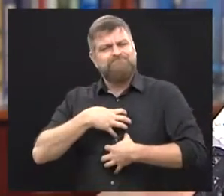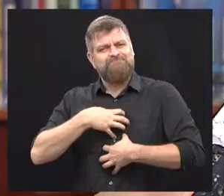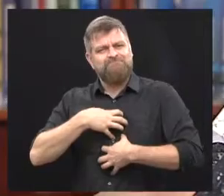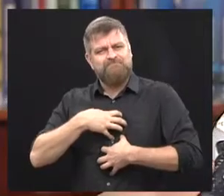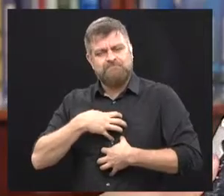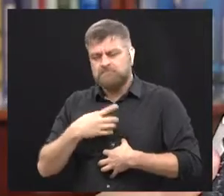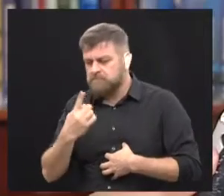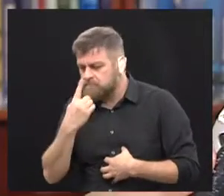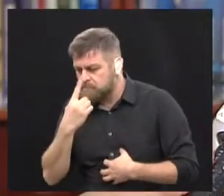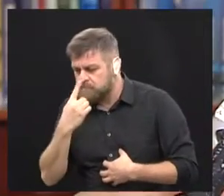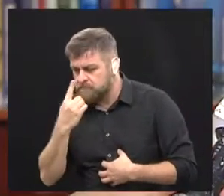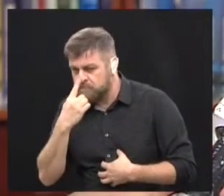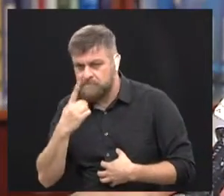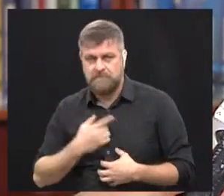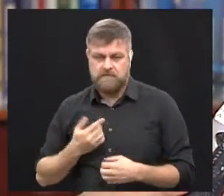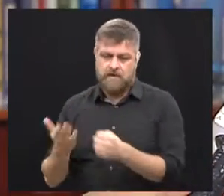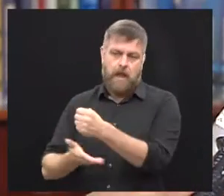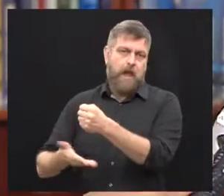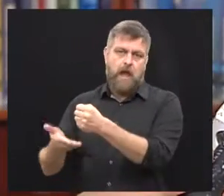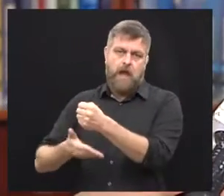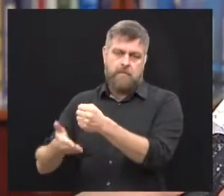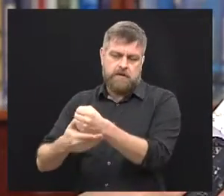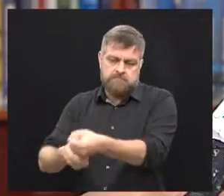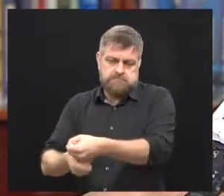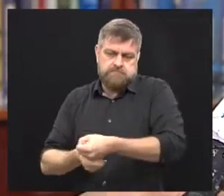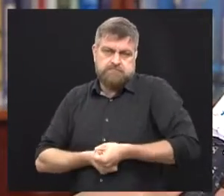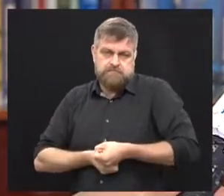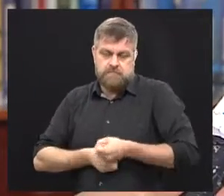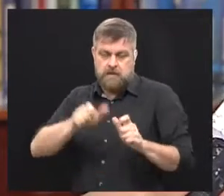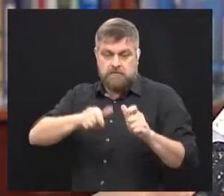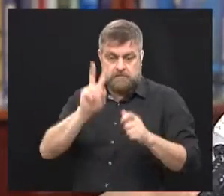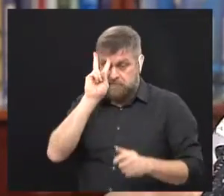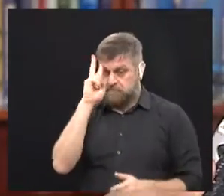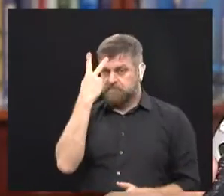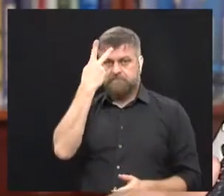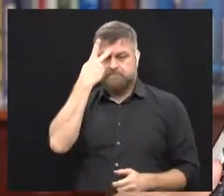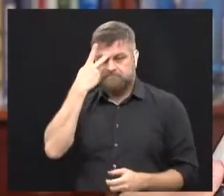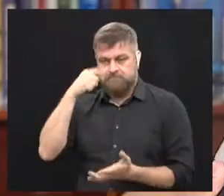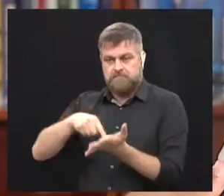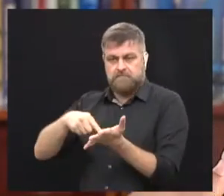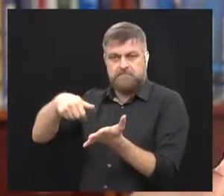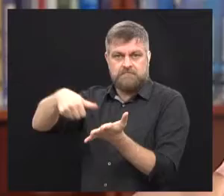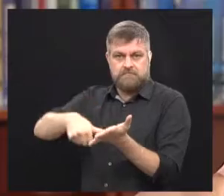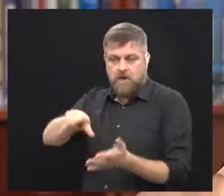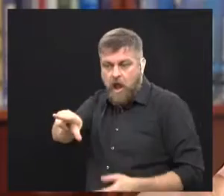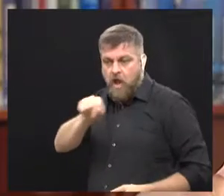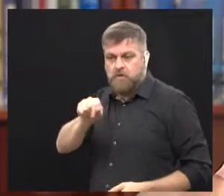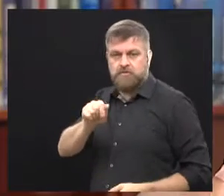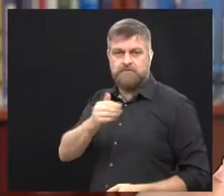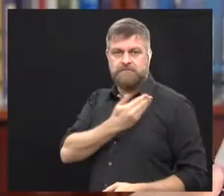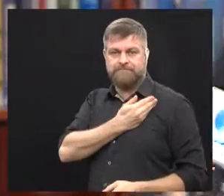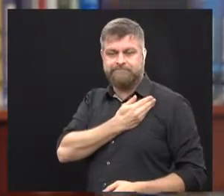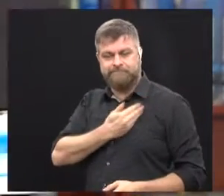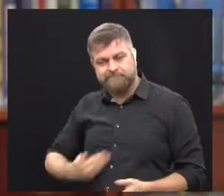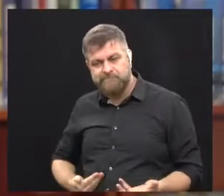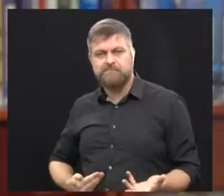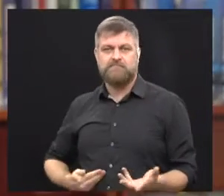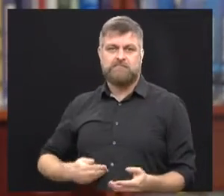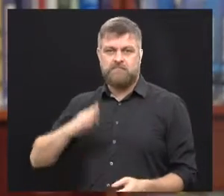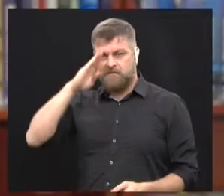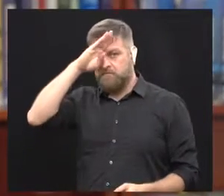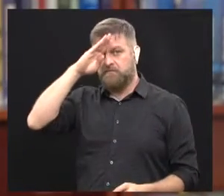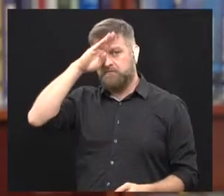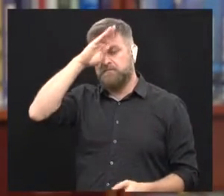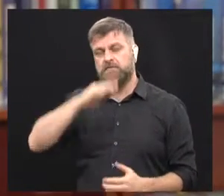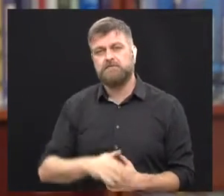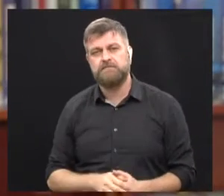não foi primordial, não foi definitivo para que as pessoas votassem para o presidente eleito.